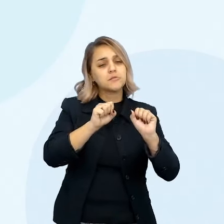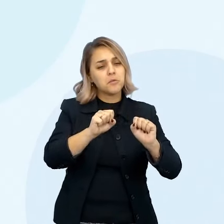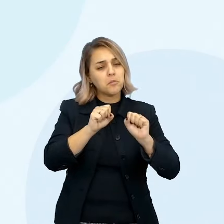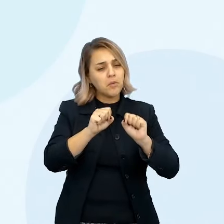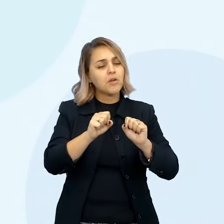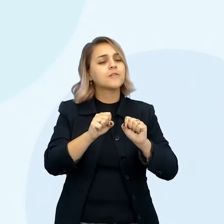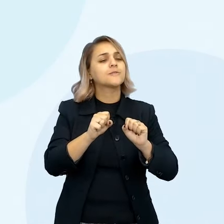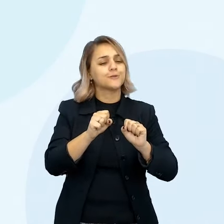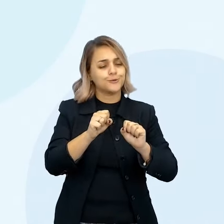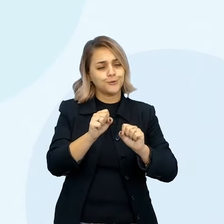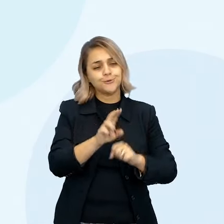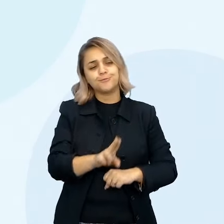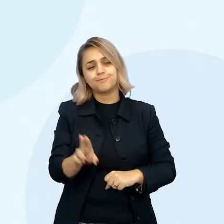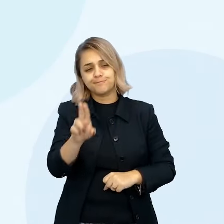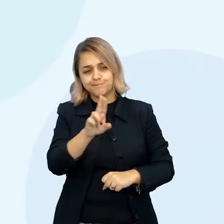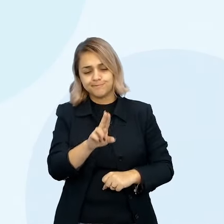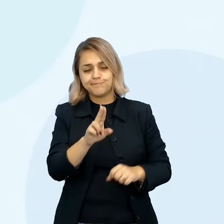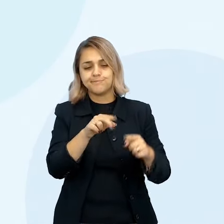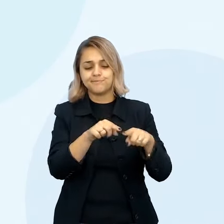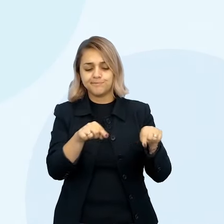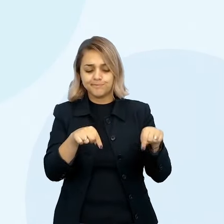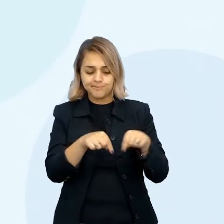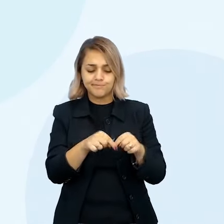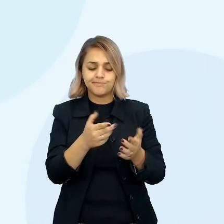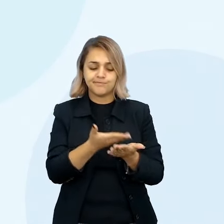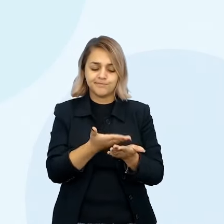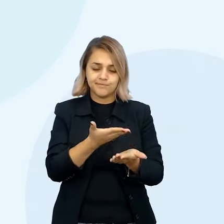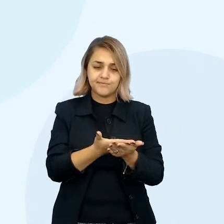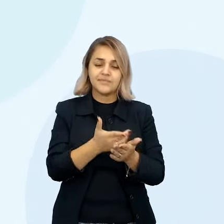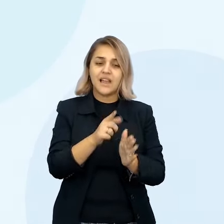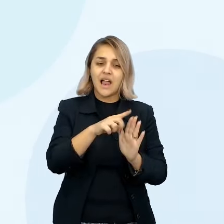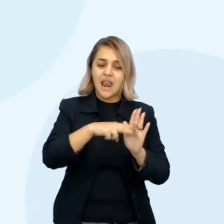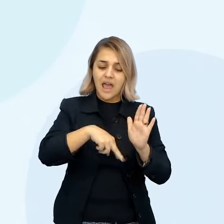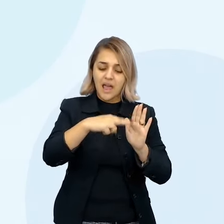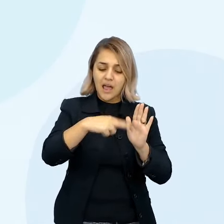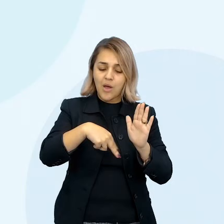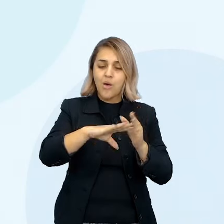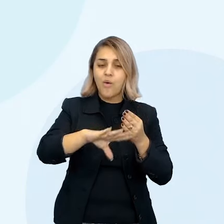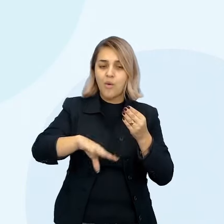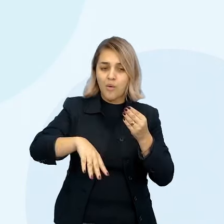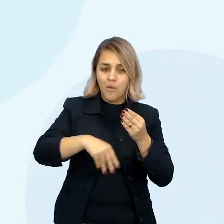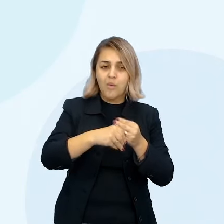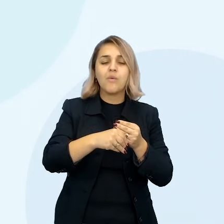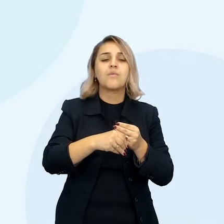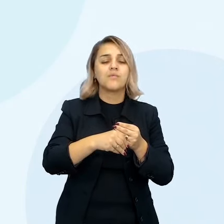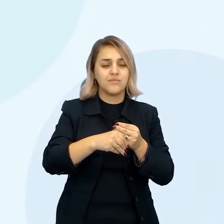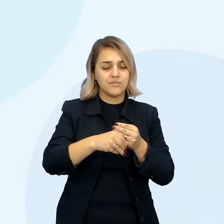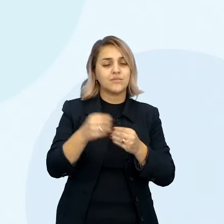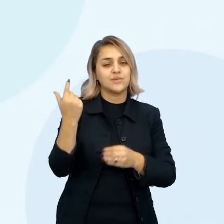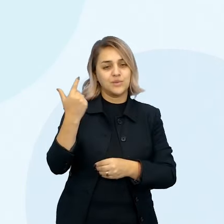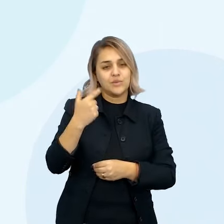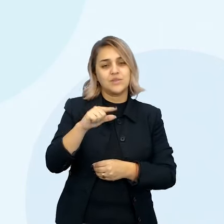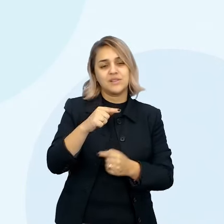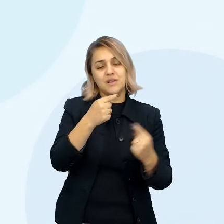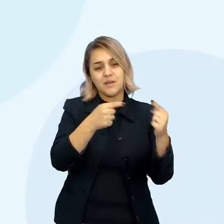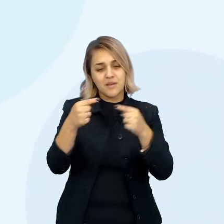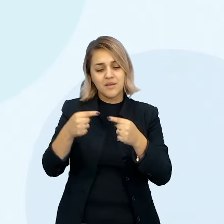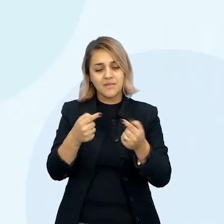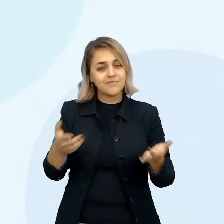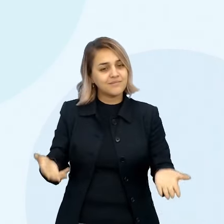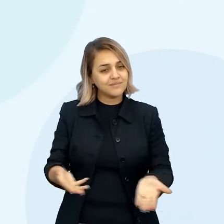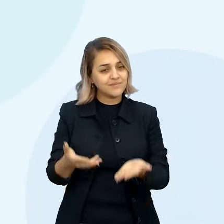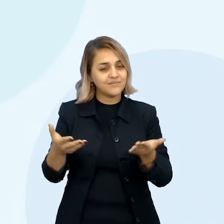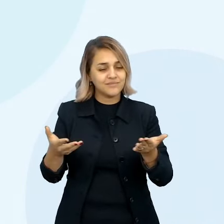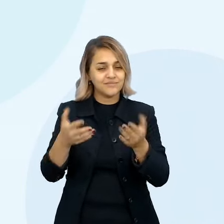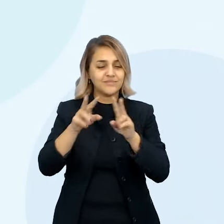como base, como ajuda, como leitura complementar aí para os nossos estudantes, para trazer aí à tona esse debate, certo? Essa